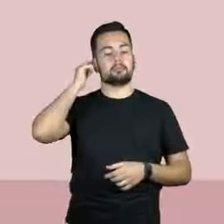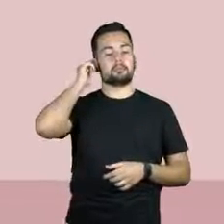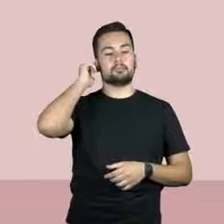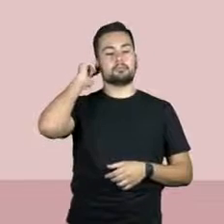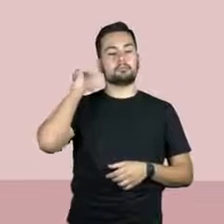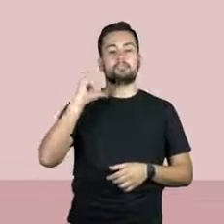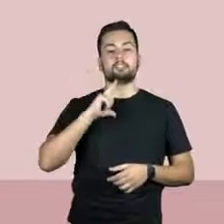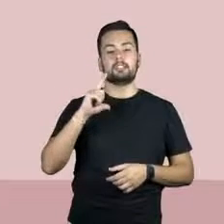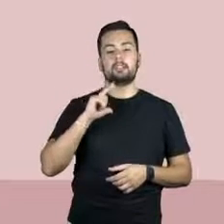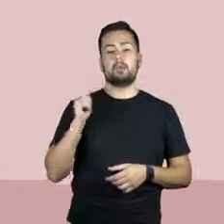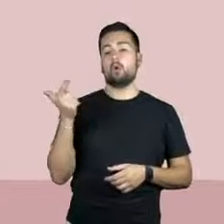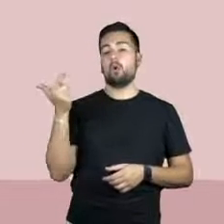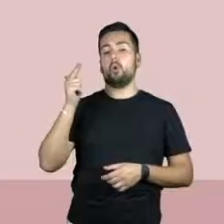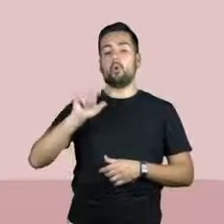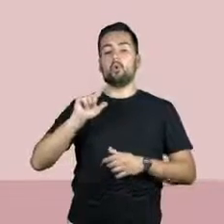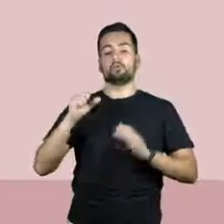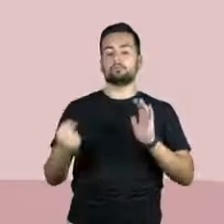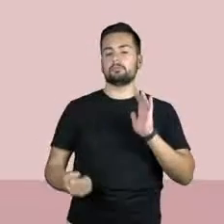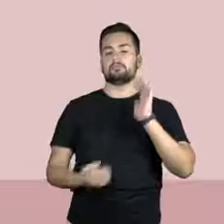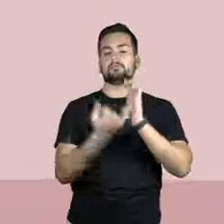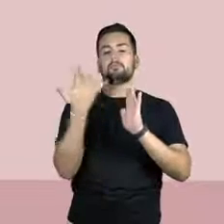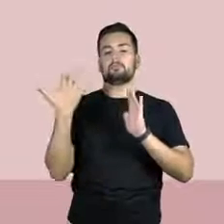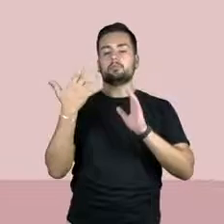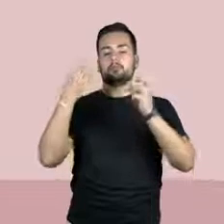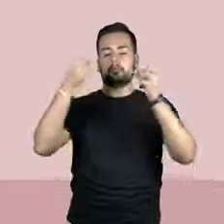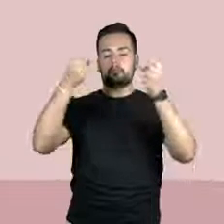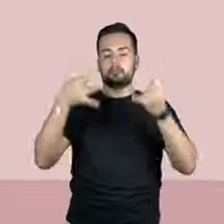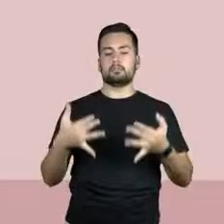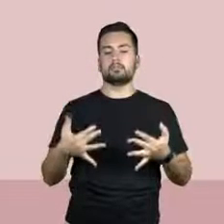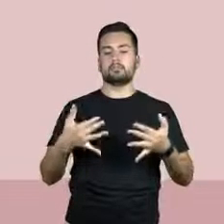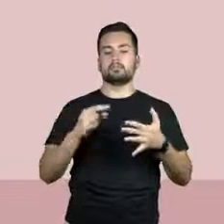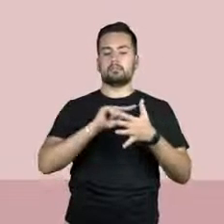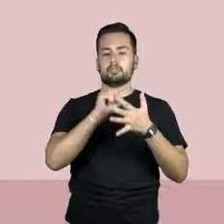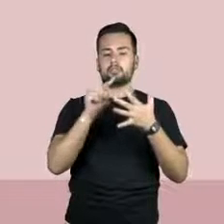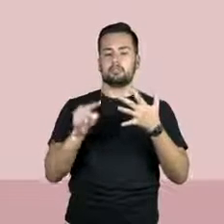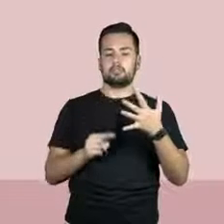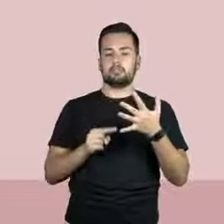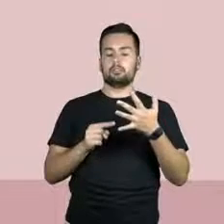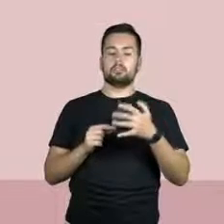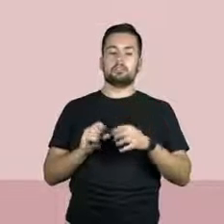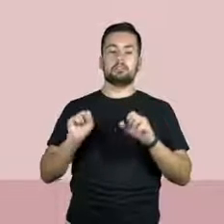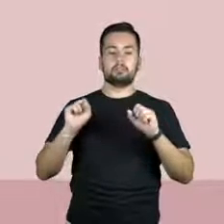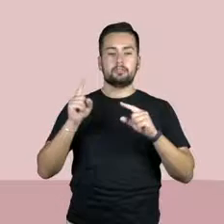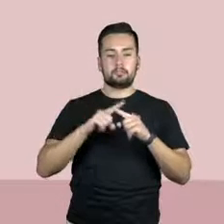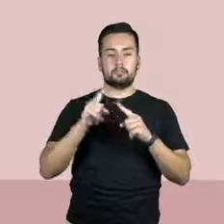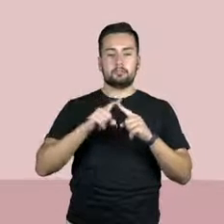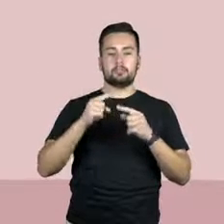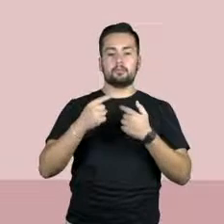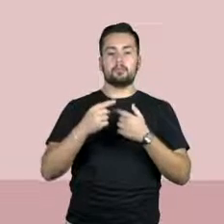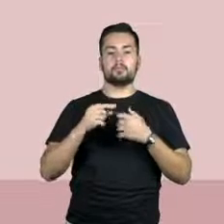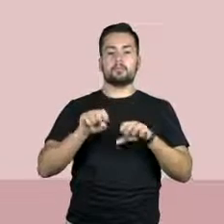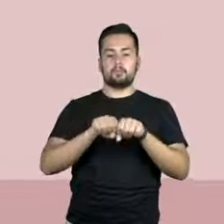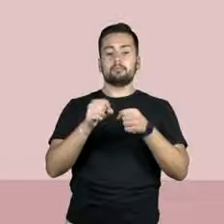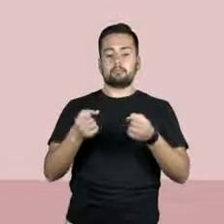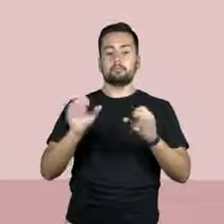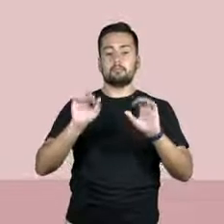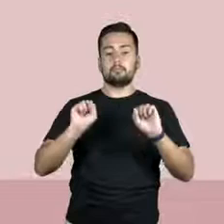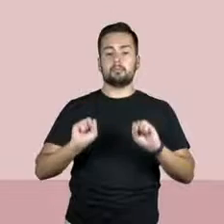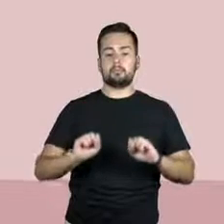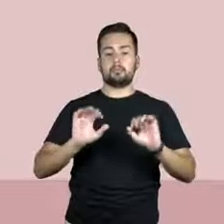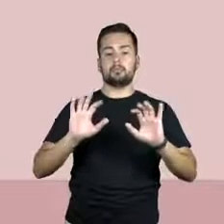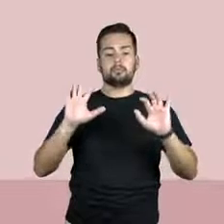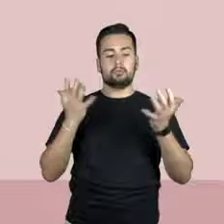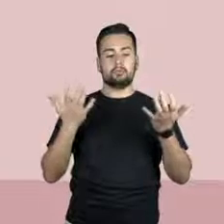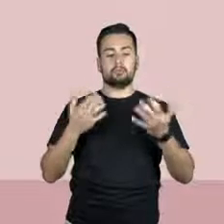Existem ainda algumas outras definições e alguns outros tipos de rupturas que também podem ocorrer em maciços. Tá?